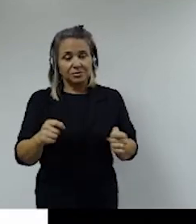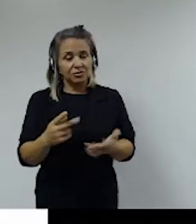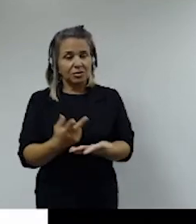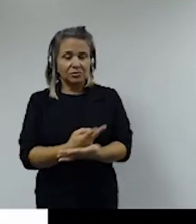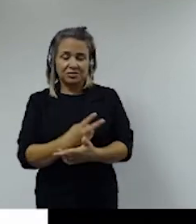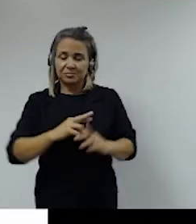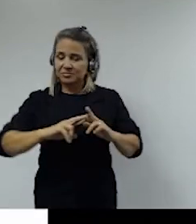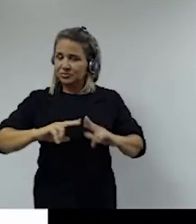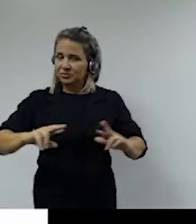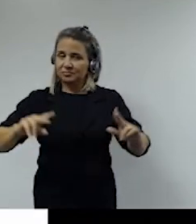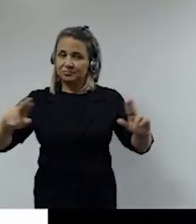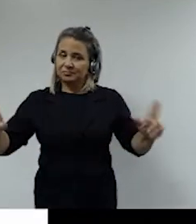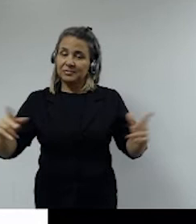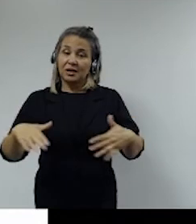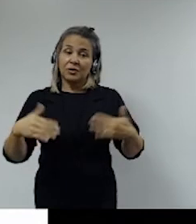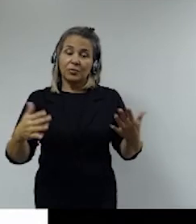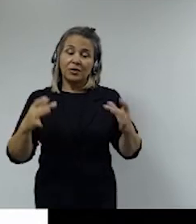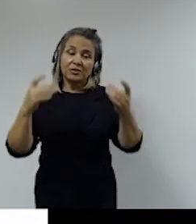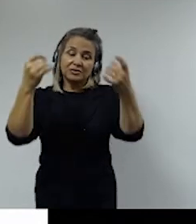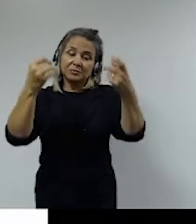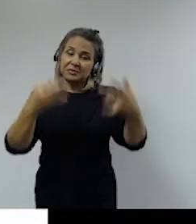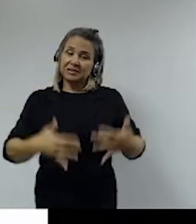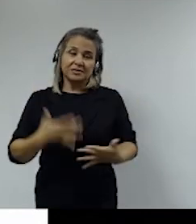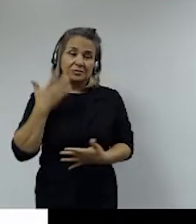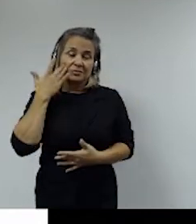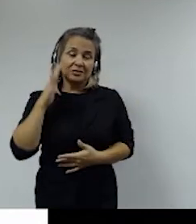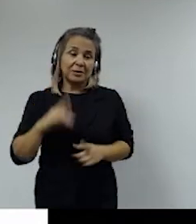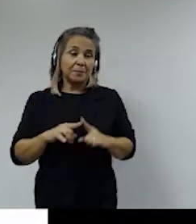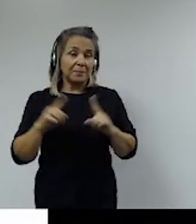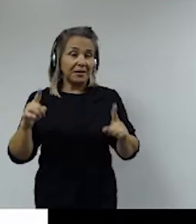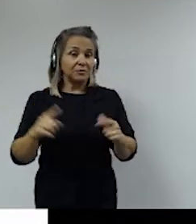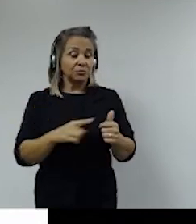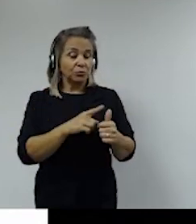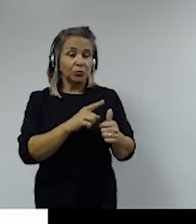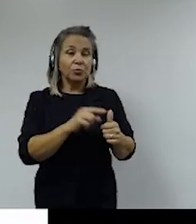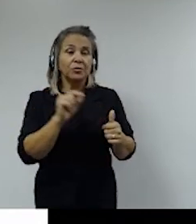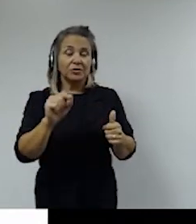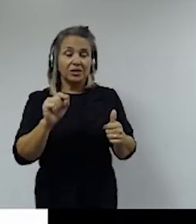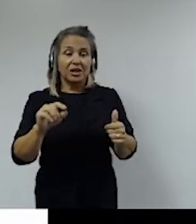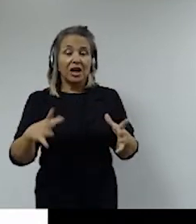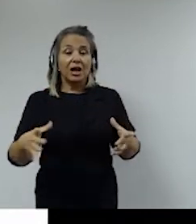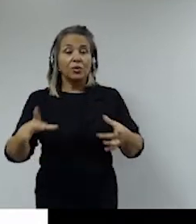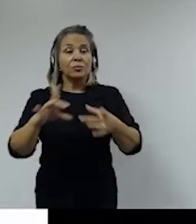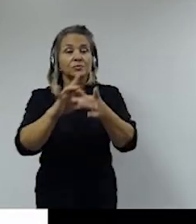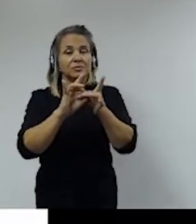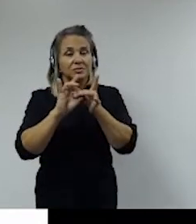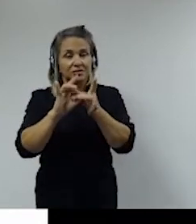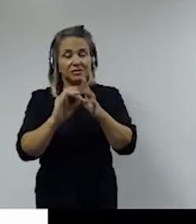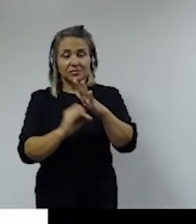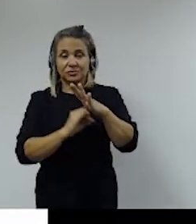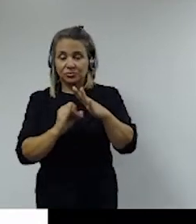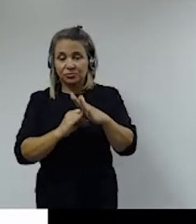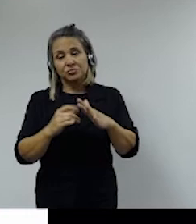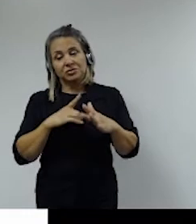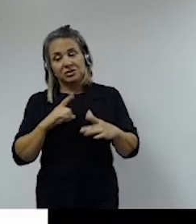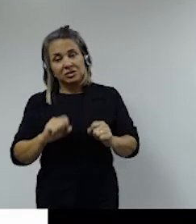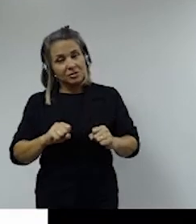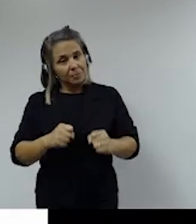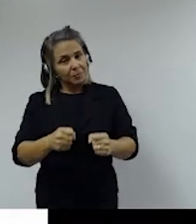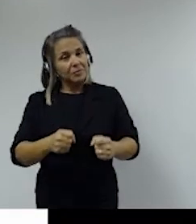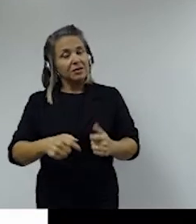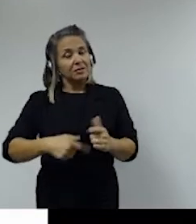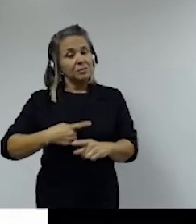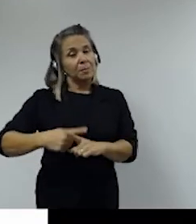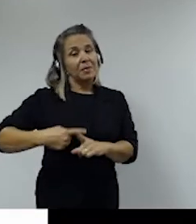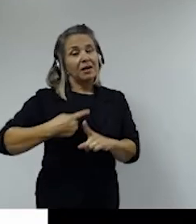diversas razões, qual a explicação para esse aumento, mas uma pode ser a consolidação realmente do Instituto, né, que tem se aprimorado,